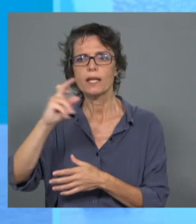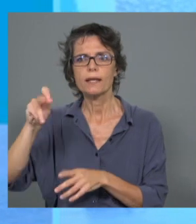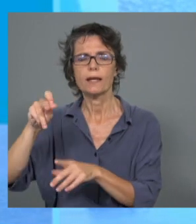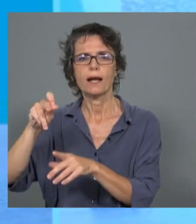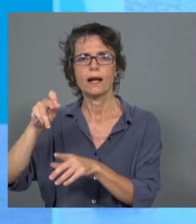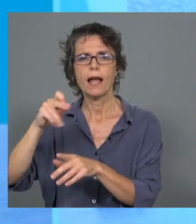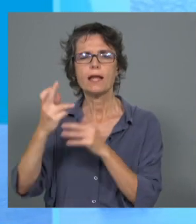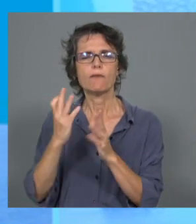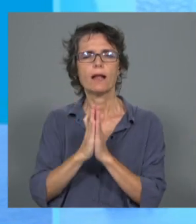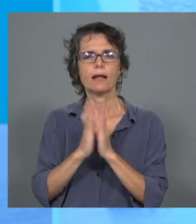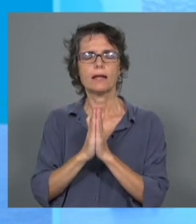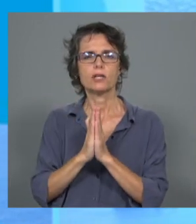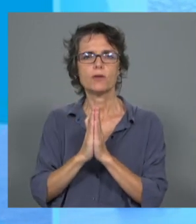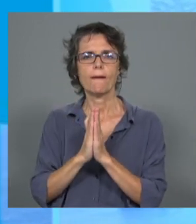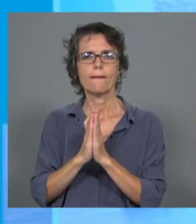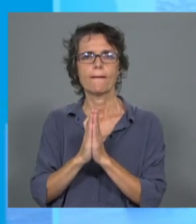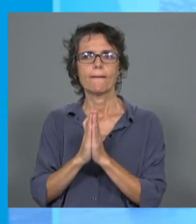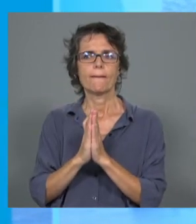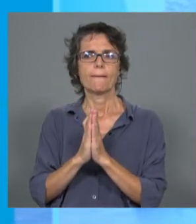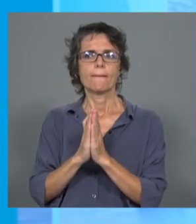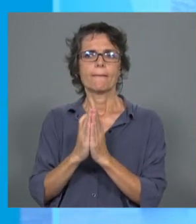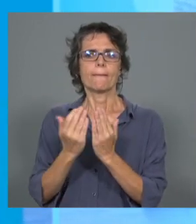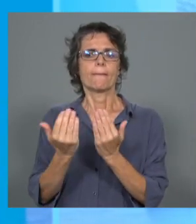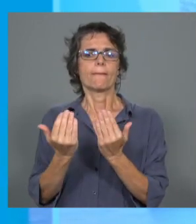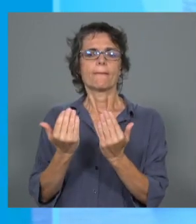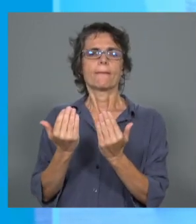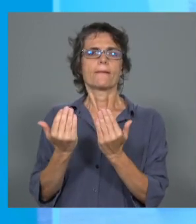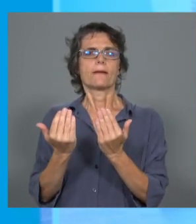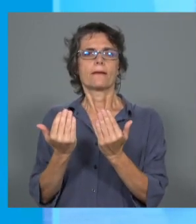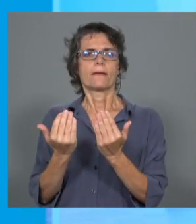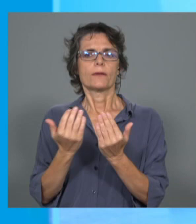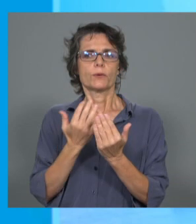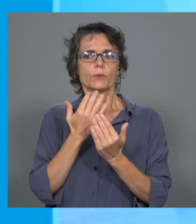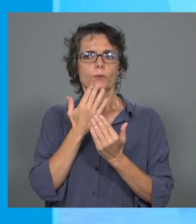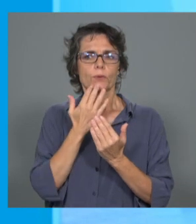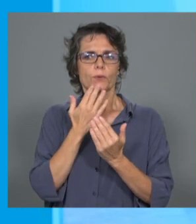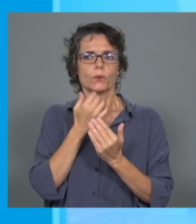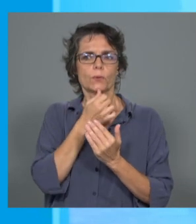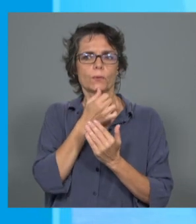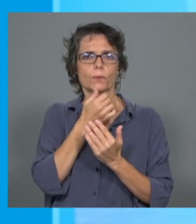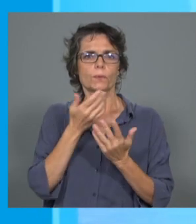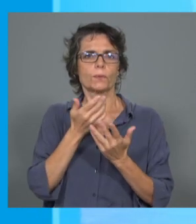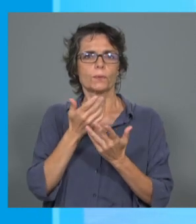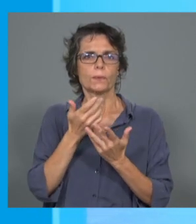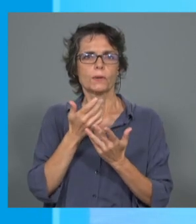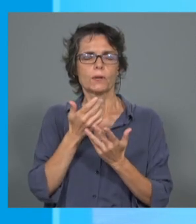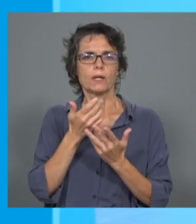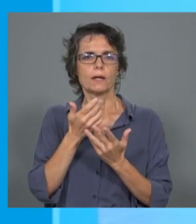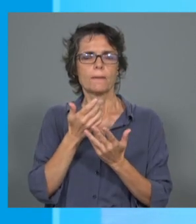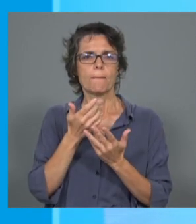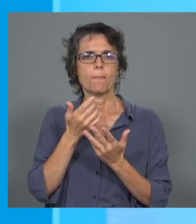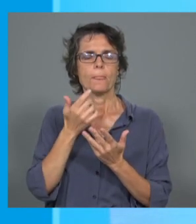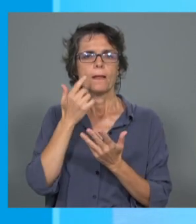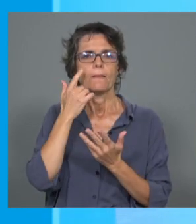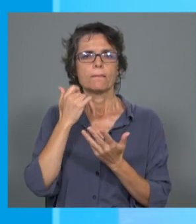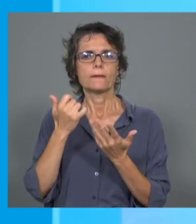confrontar, se é que tem que confrontar, não é? Mas acho que tem algum medo de confrontar, digamos assim,